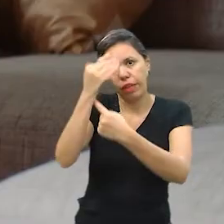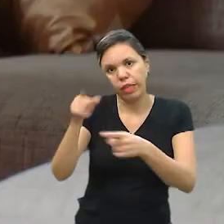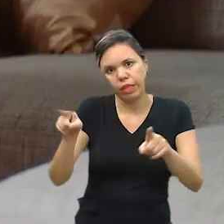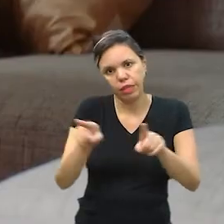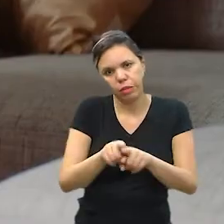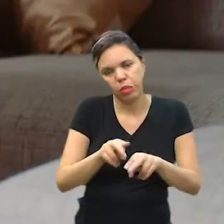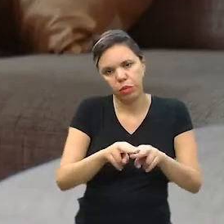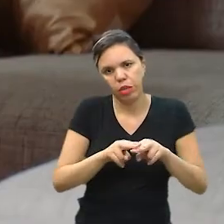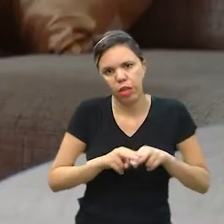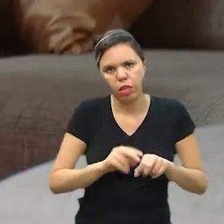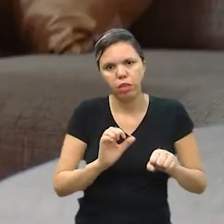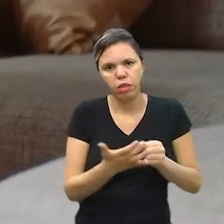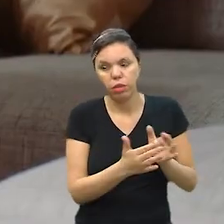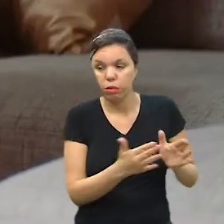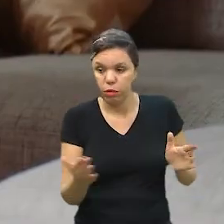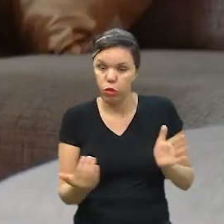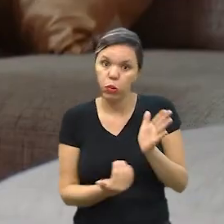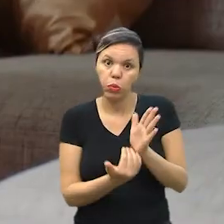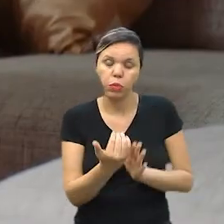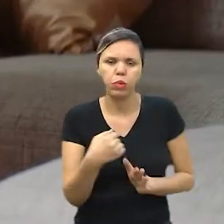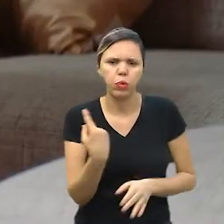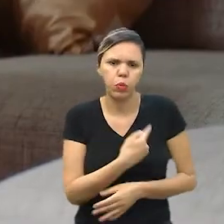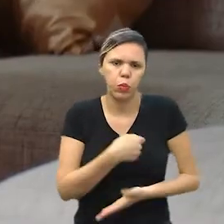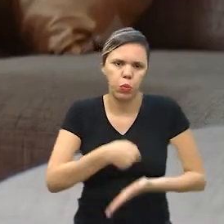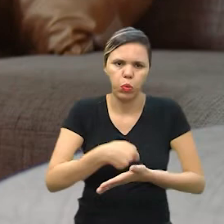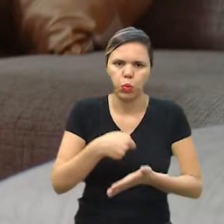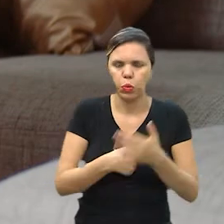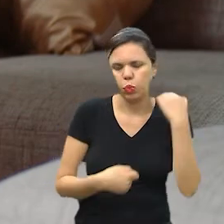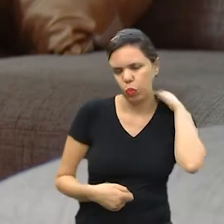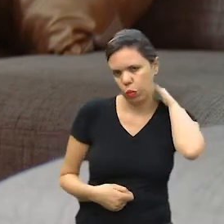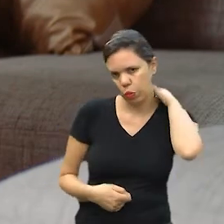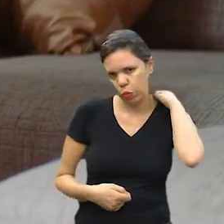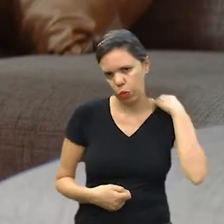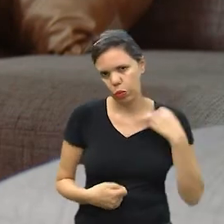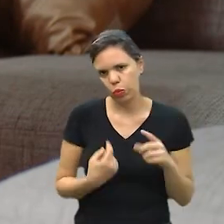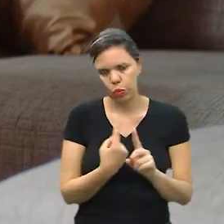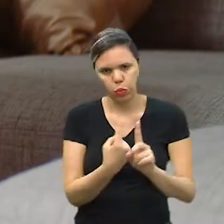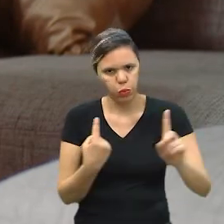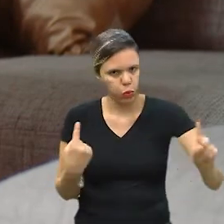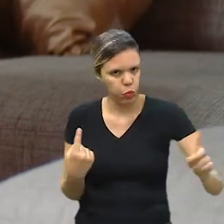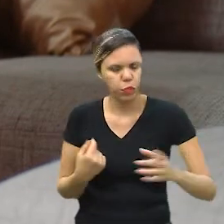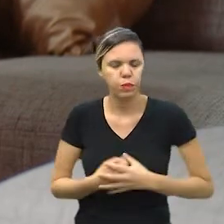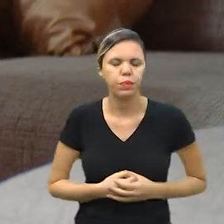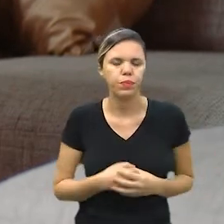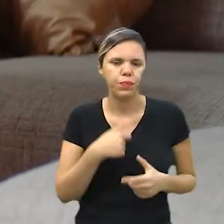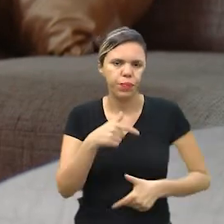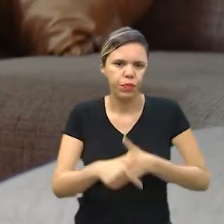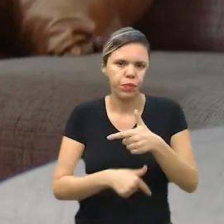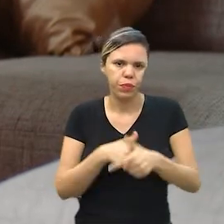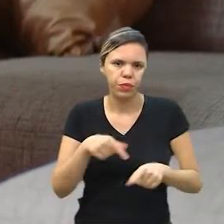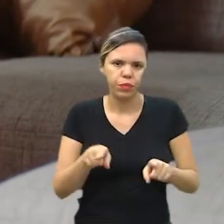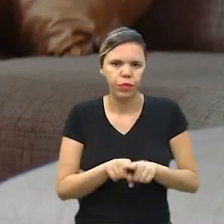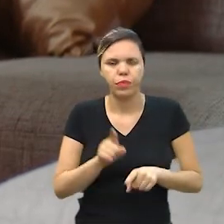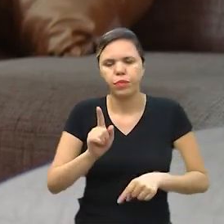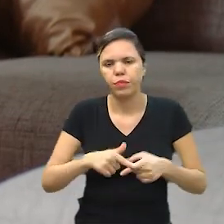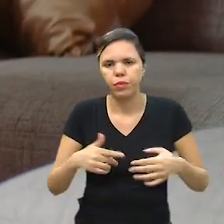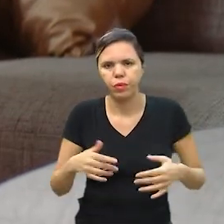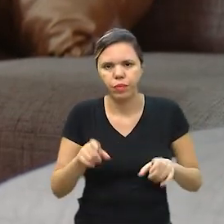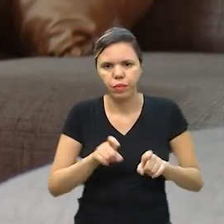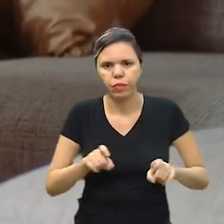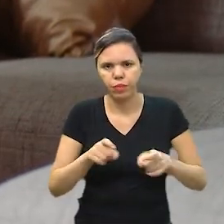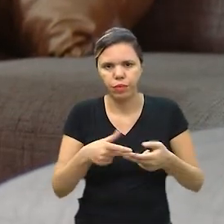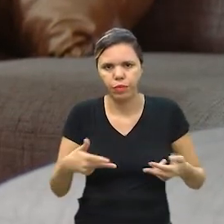e também a pandemia potencializou isso. Somos obrigados a estar com distanciamento social e trabalhando através de